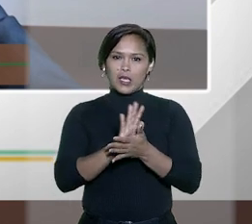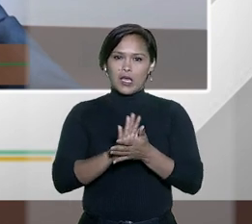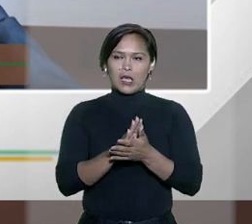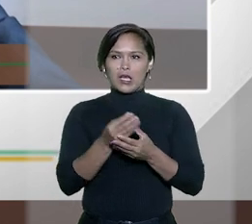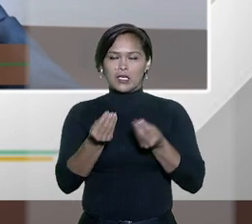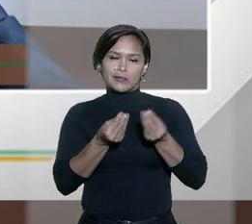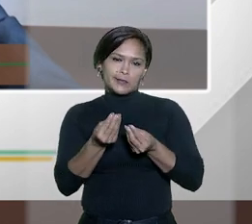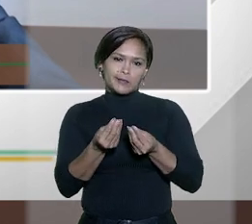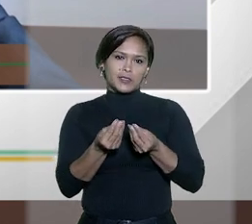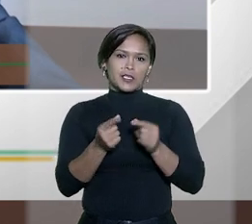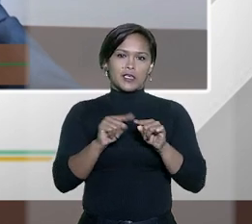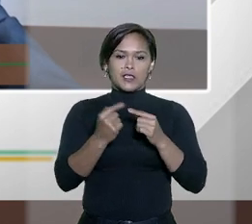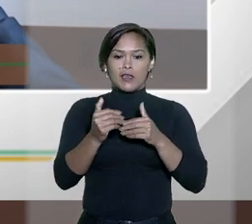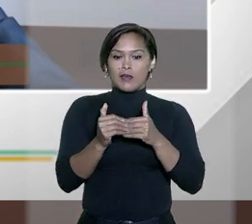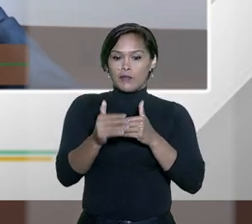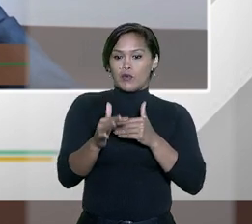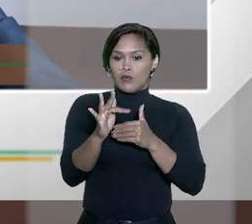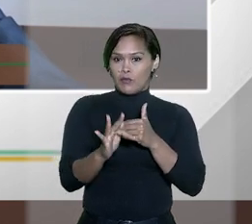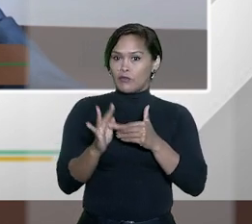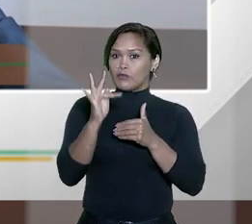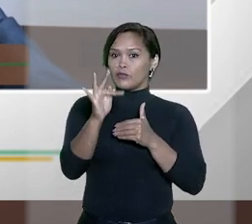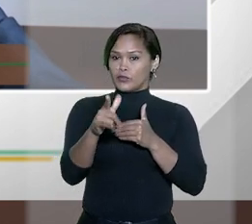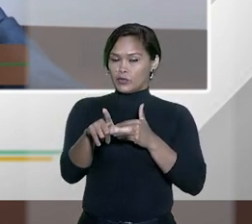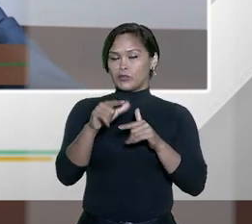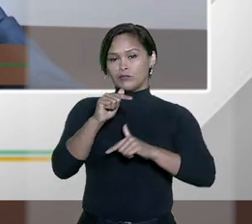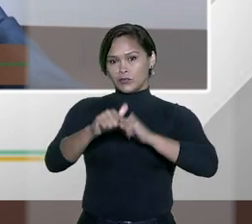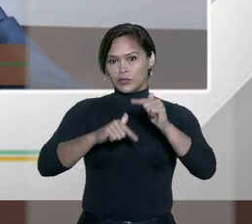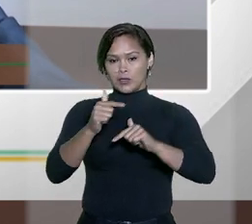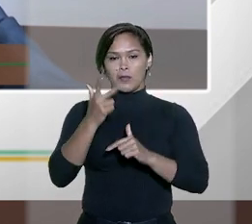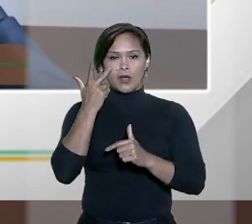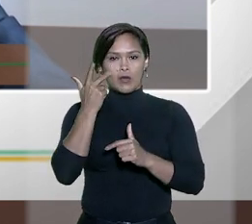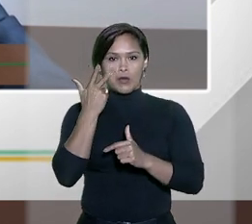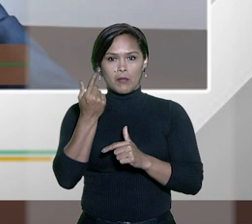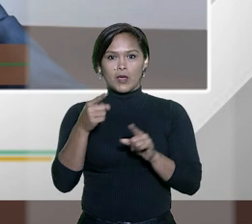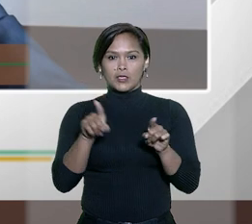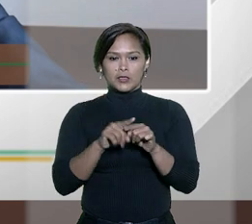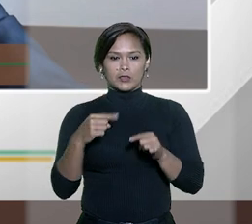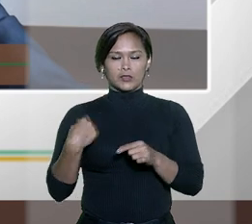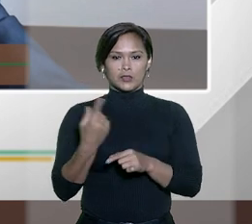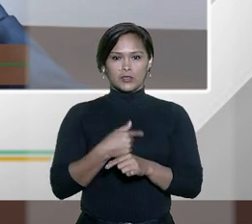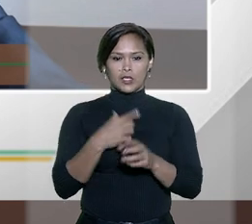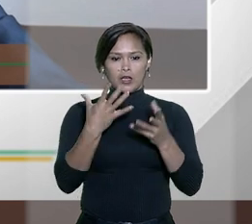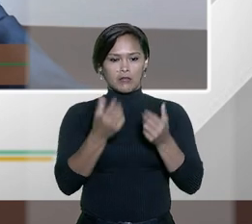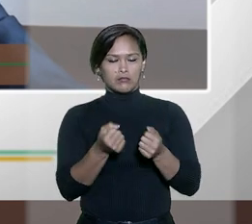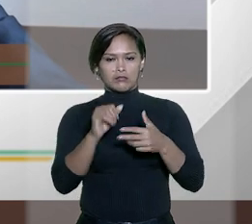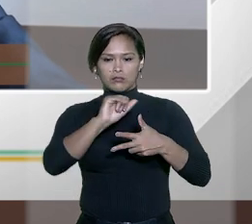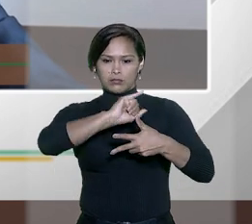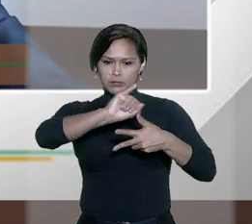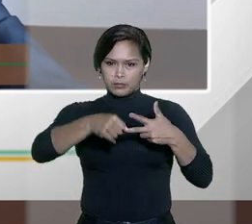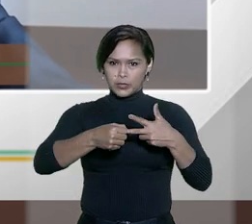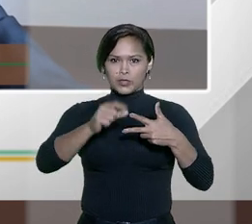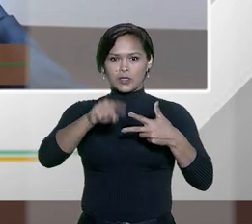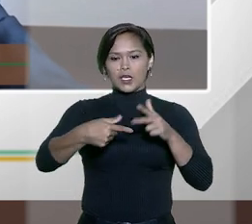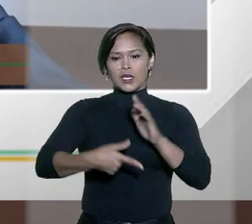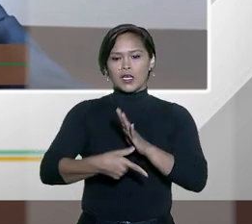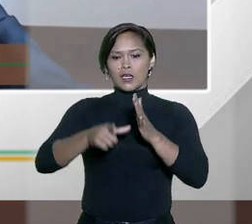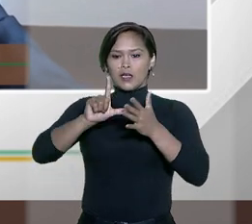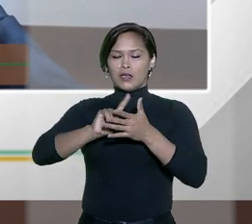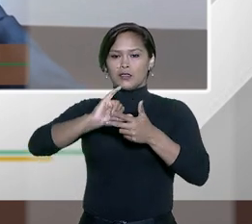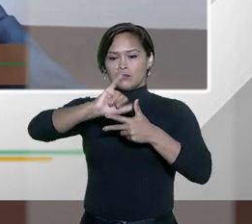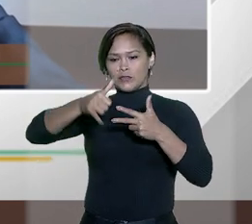falar dessa forma, enfim. Daí para frente, eu creio que o trabalho se normaliza, né? O Poder Judiciário se